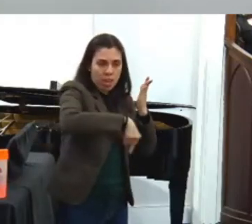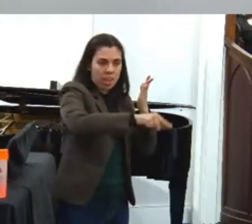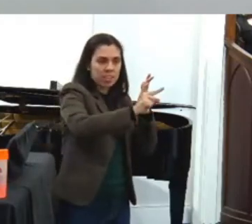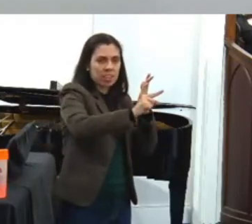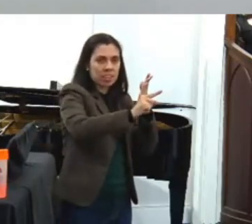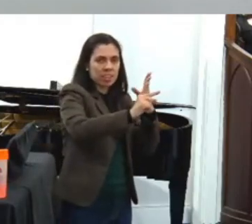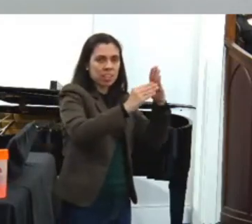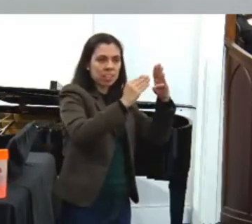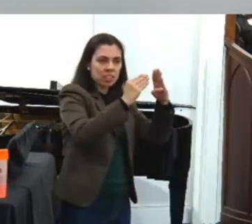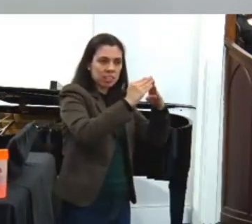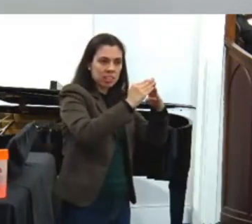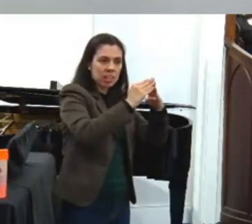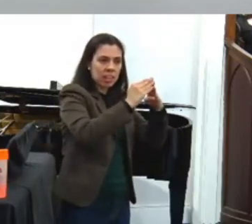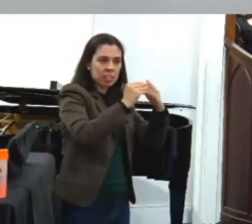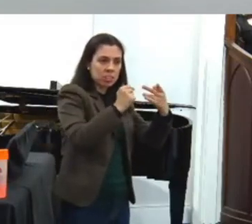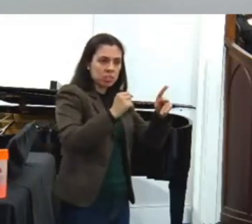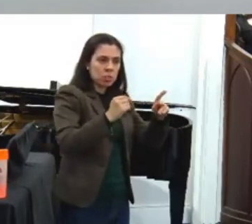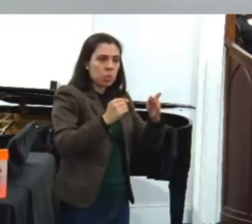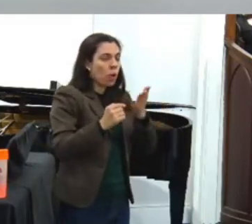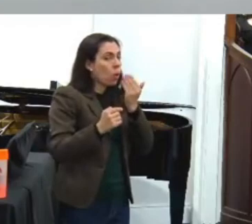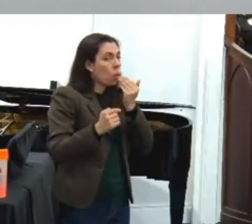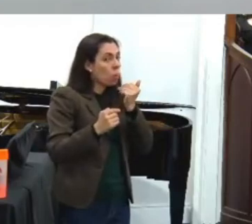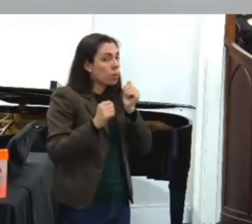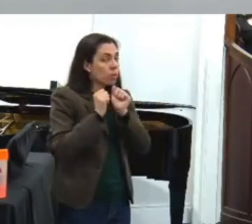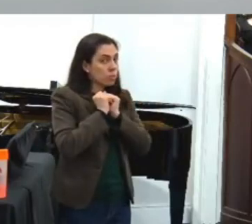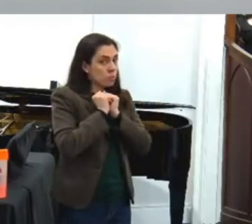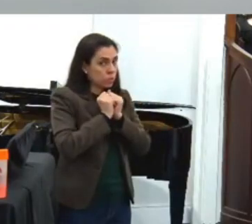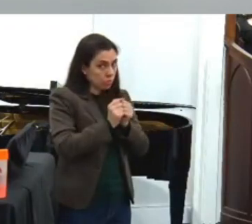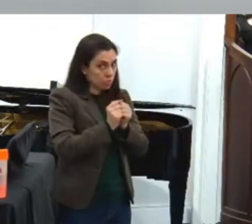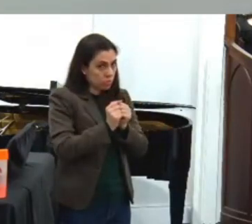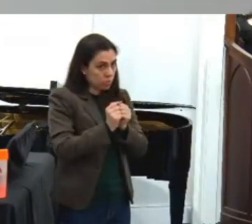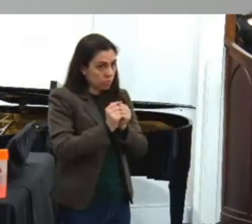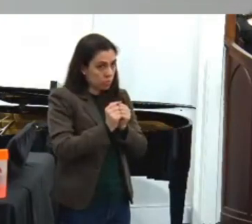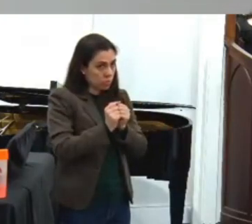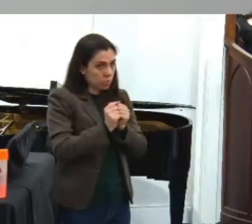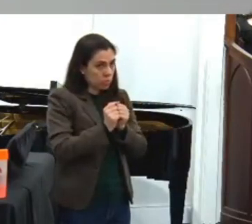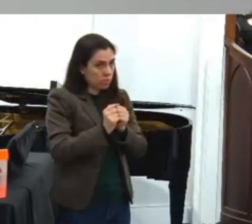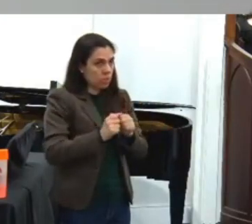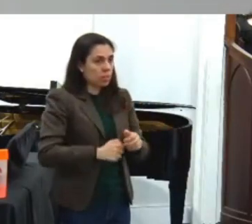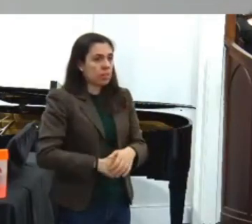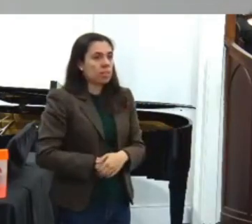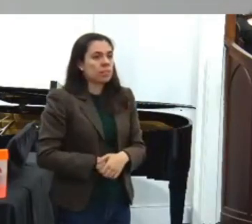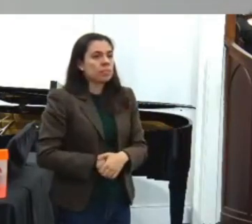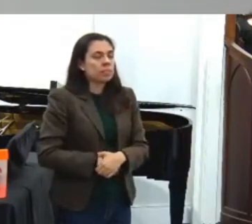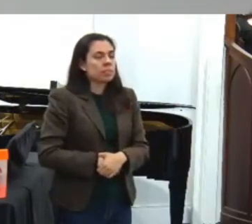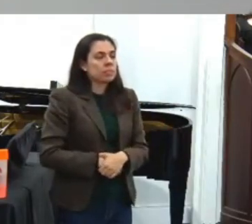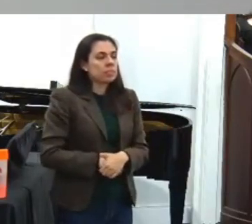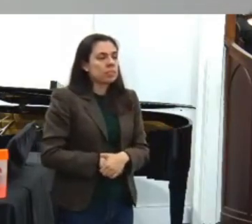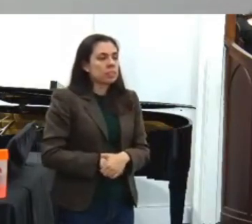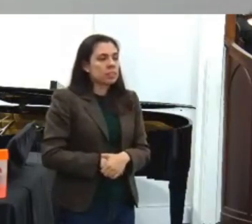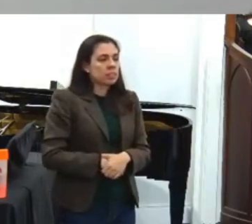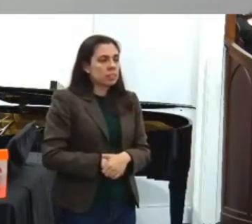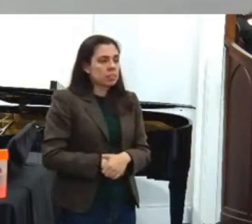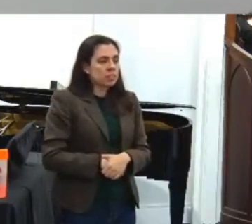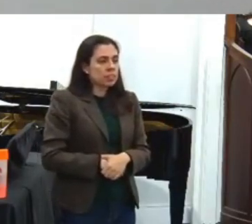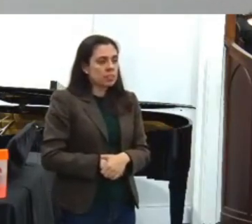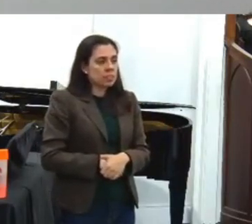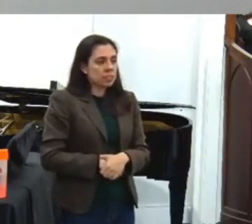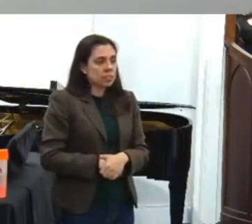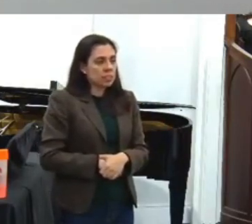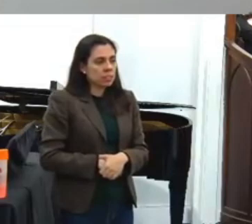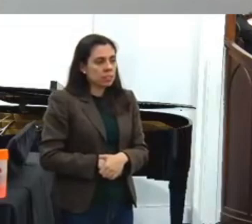casa e cearei com ele e ele comigo. É interessante que esse versículo é muitas